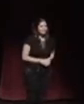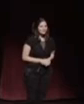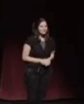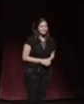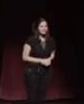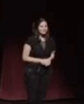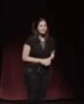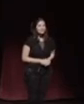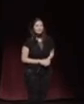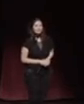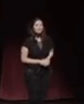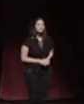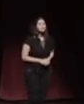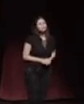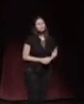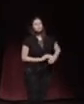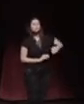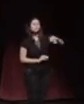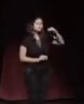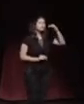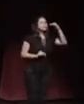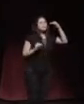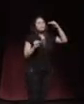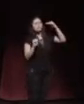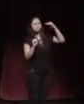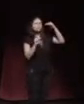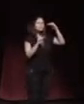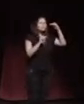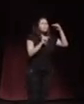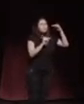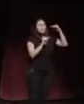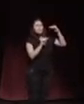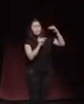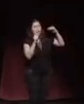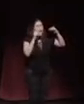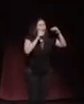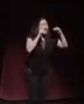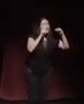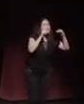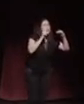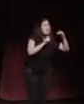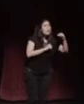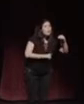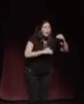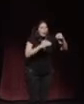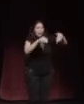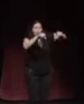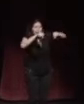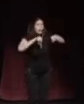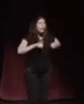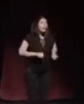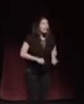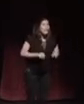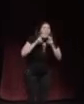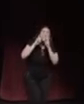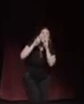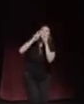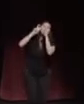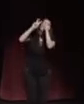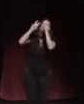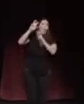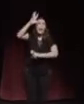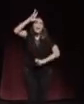atrás do murundu, a velha deu um grito e matou o meu peru.